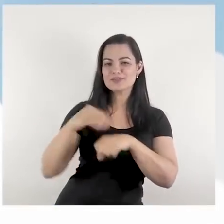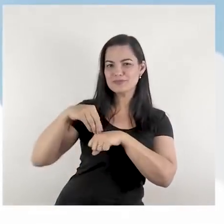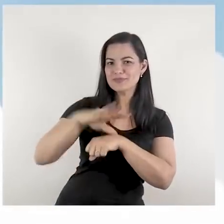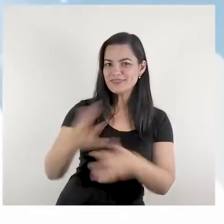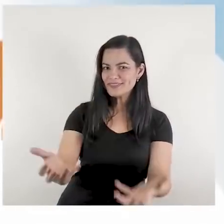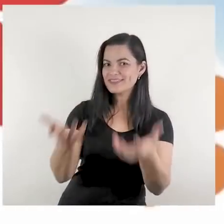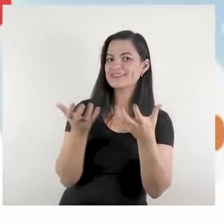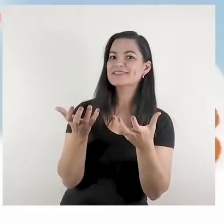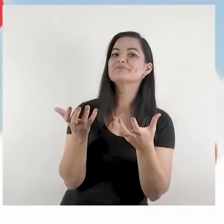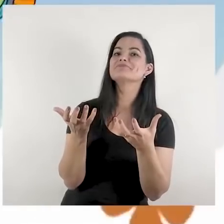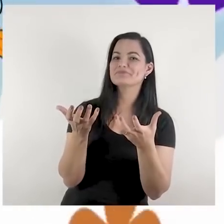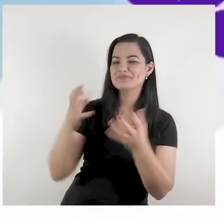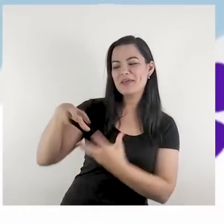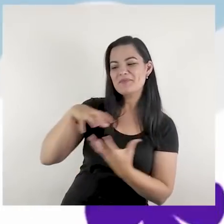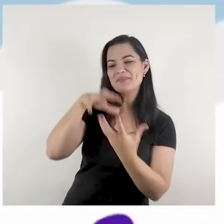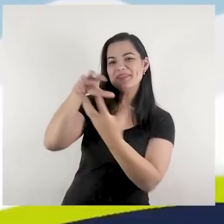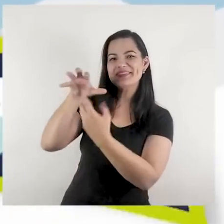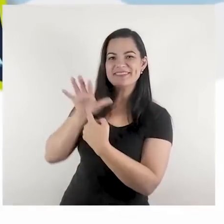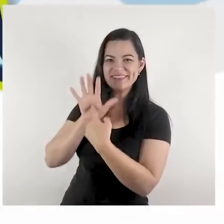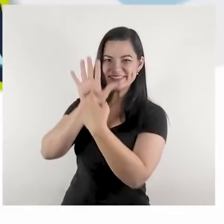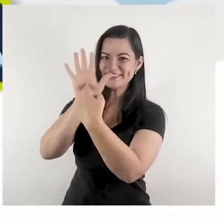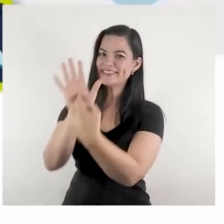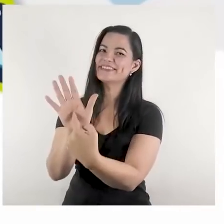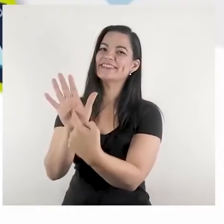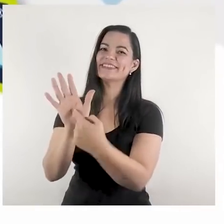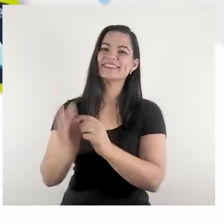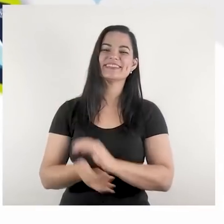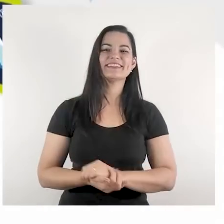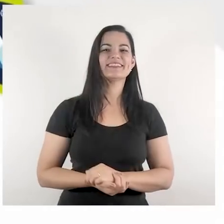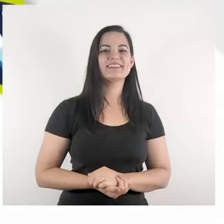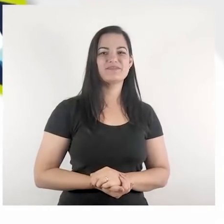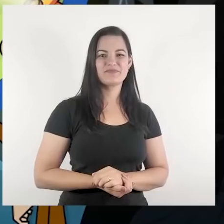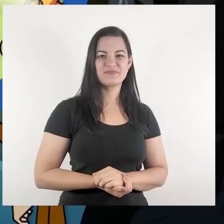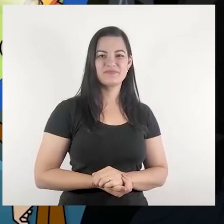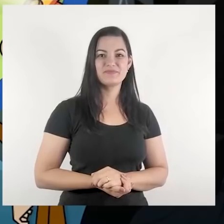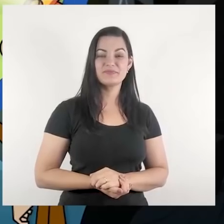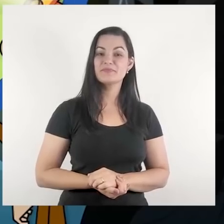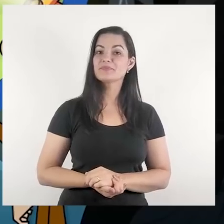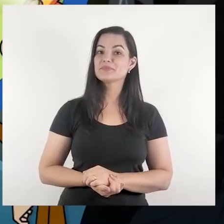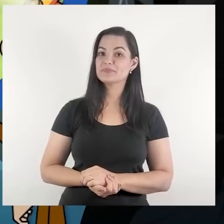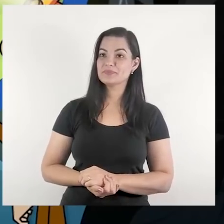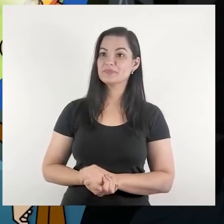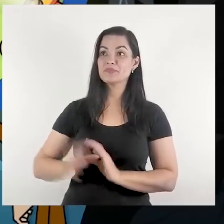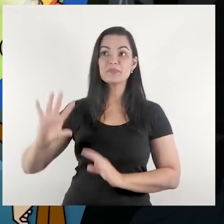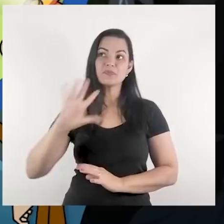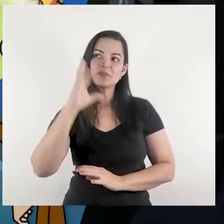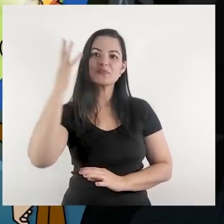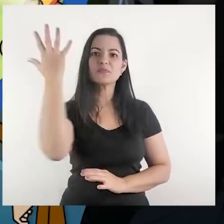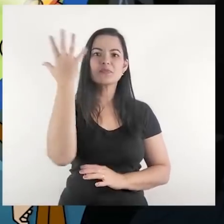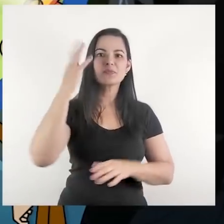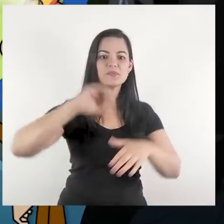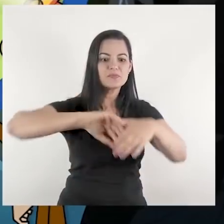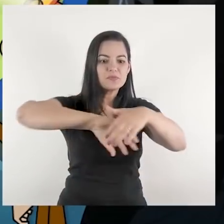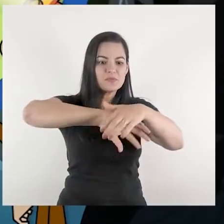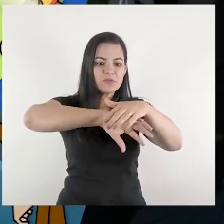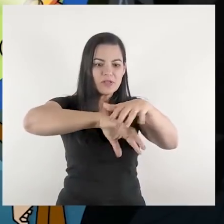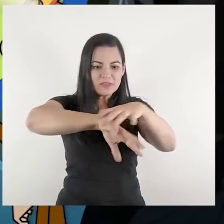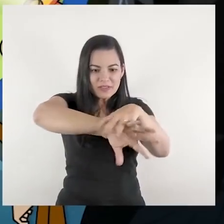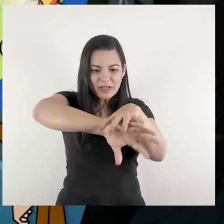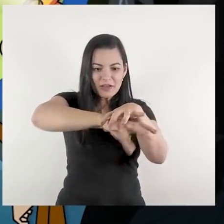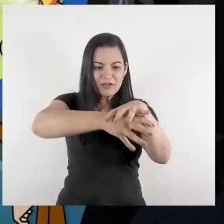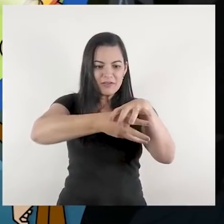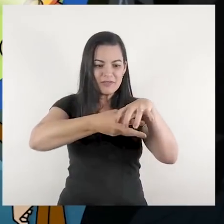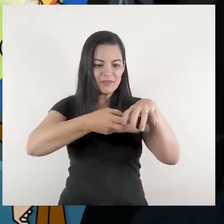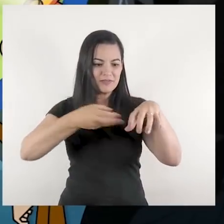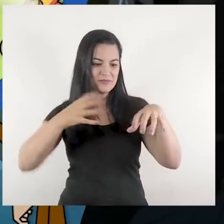Nós queremos uma pista, a Pop diz qual é. O caso da caverna